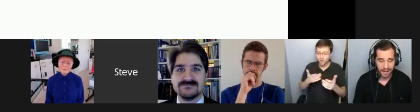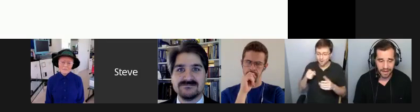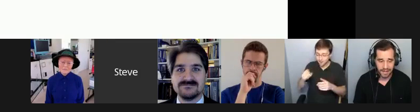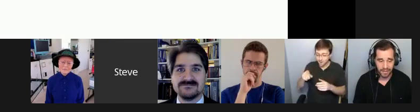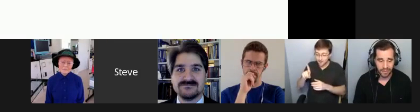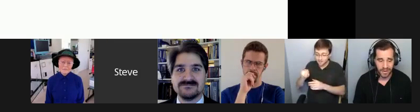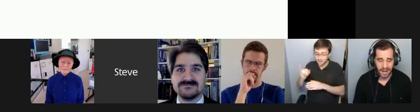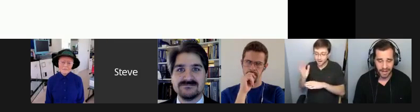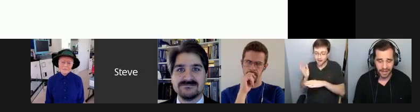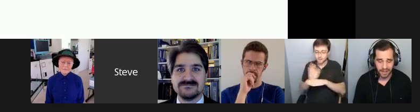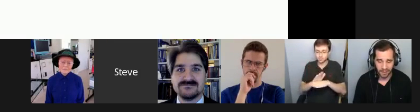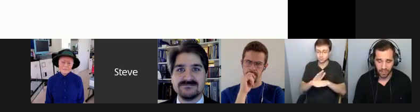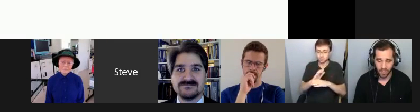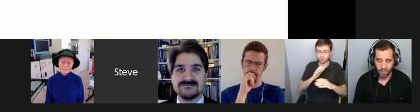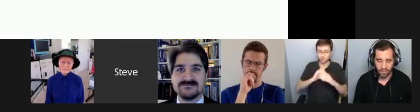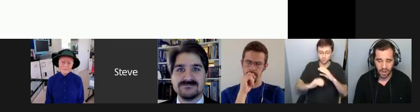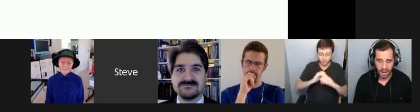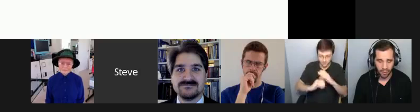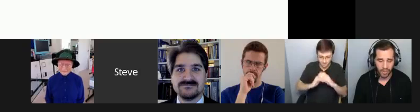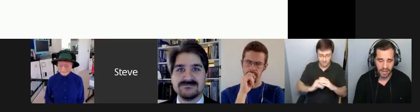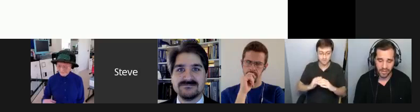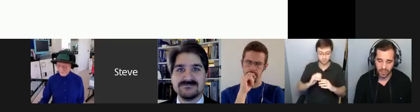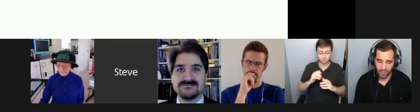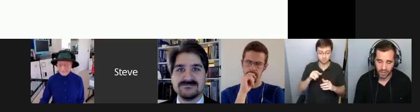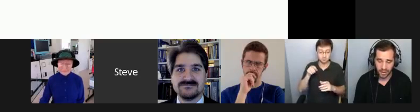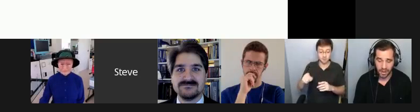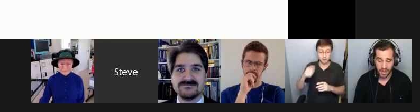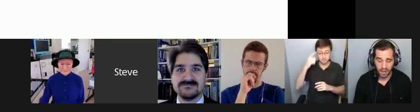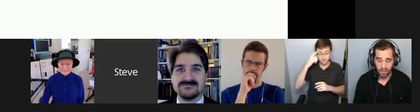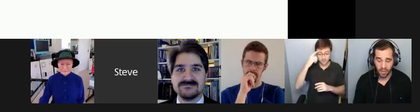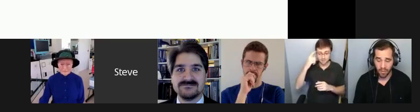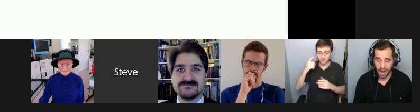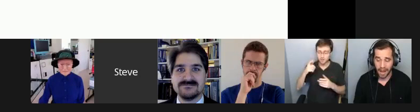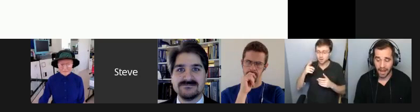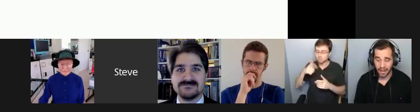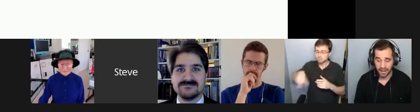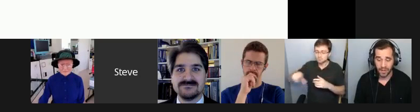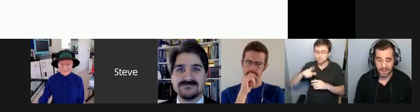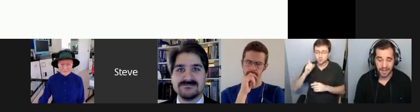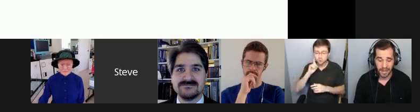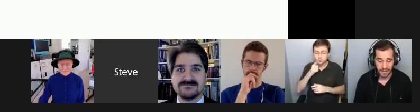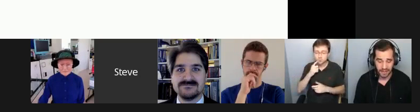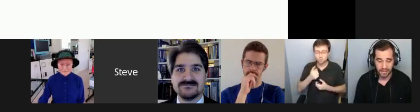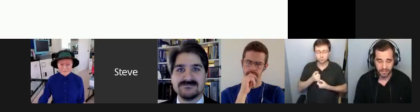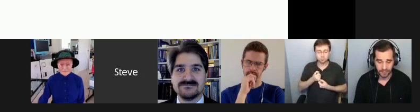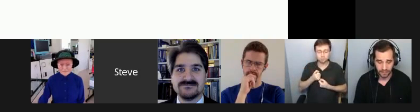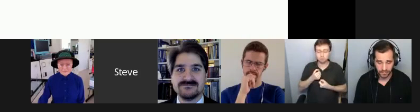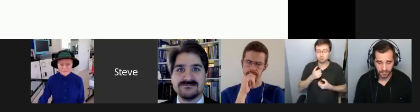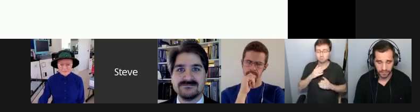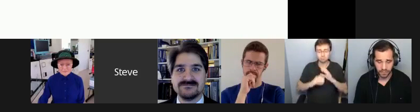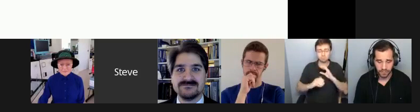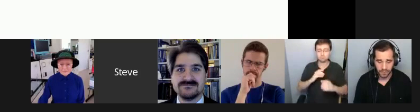ele tem relação direta com a comunidade surda e com a língua de sinais.